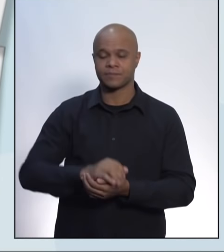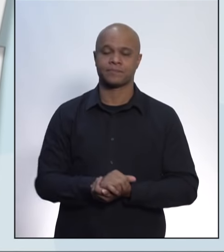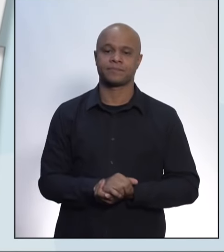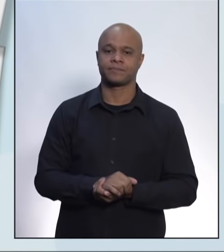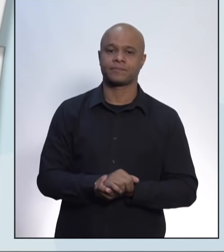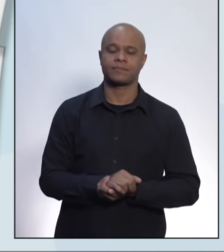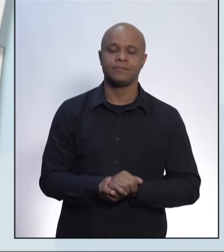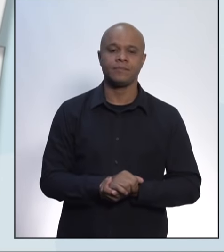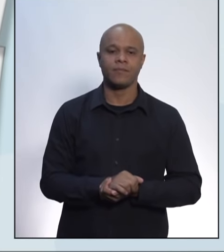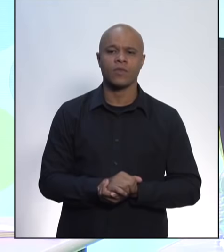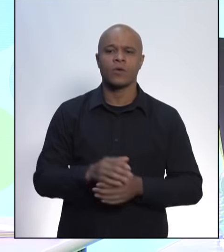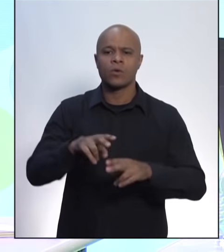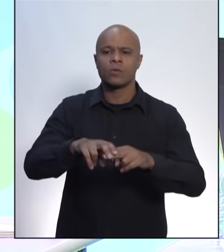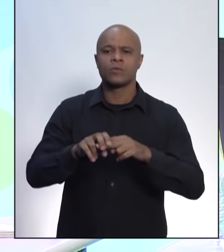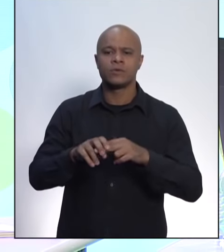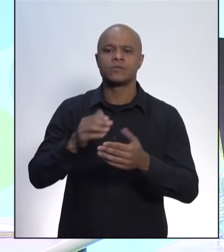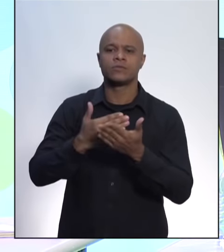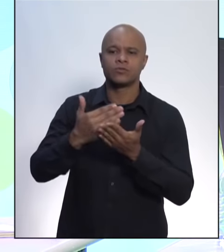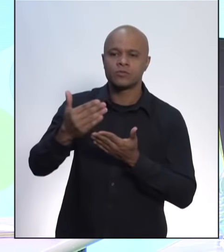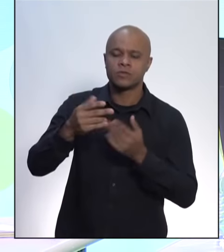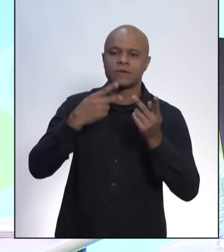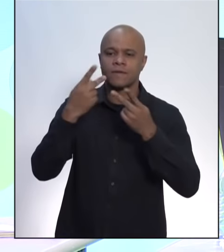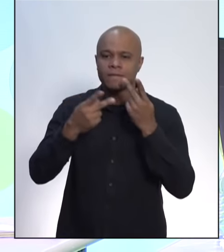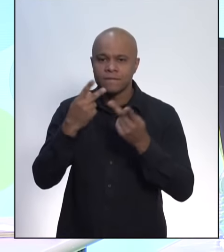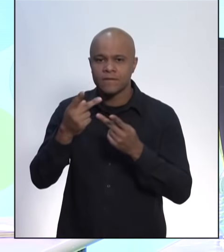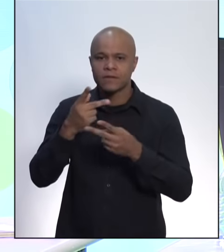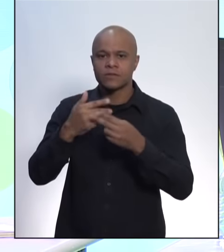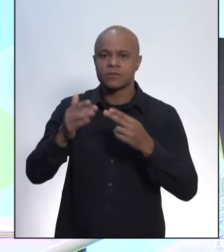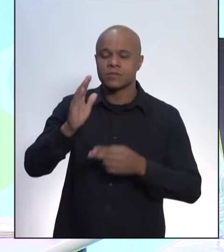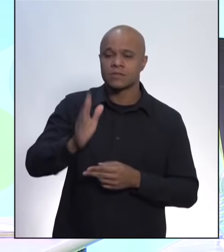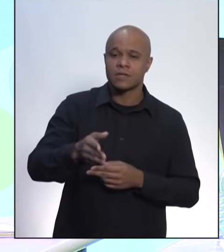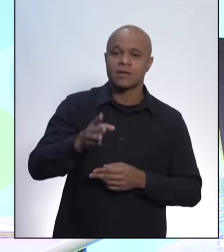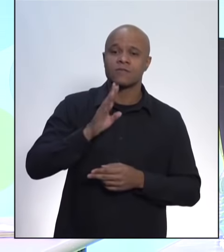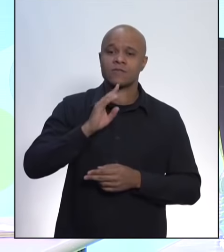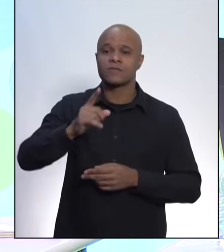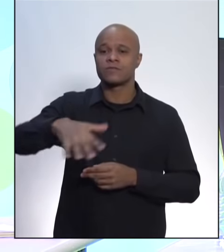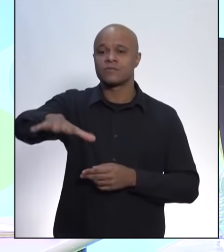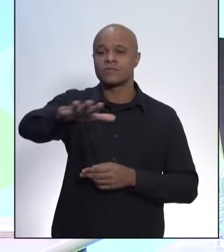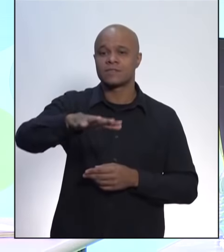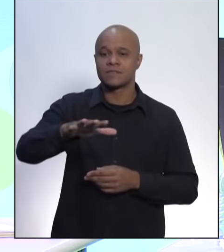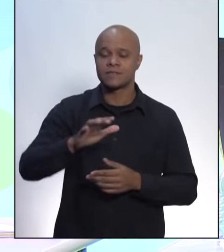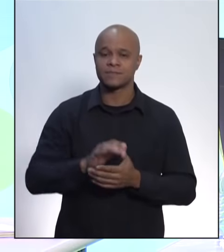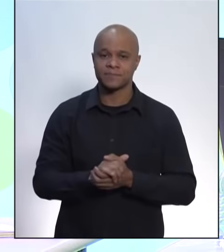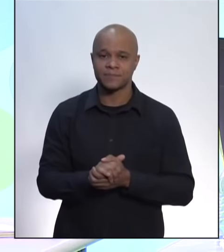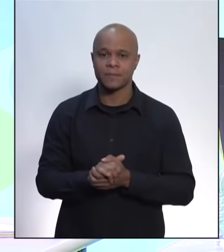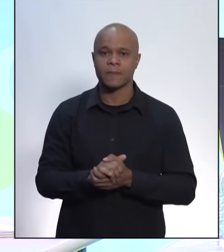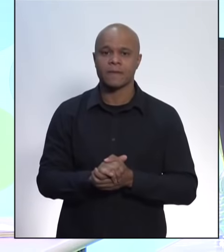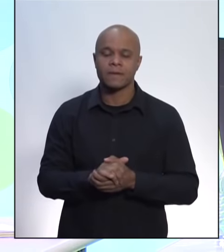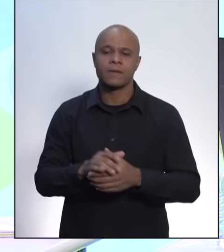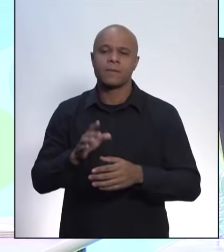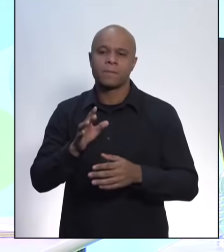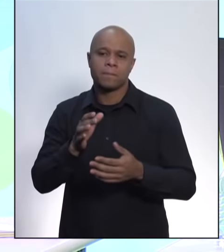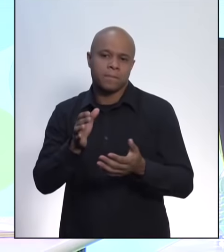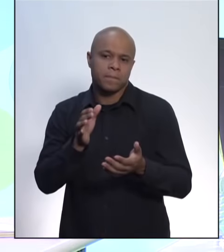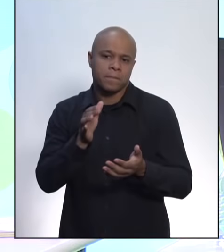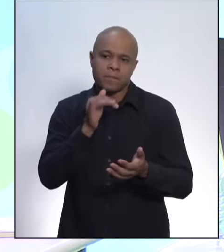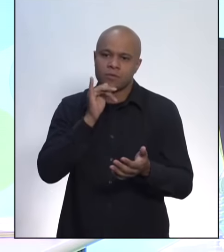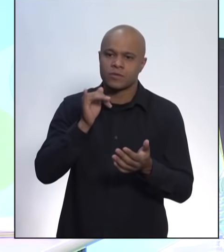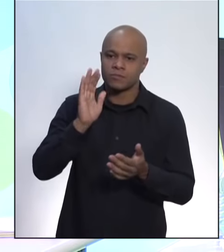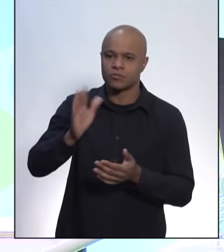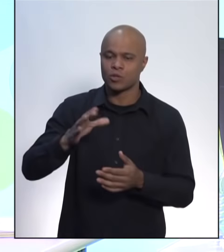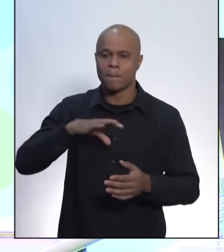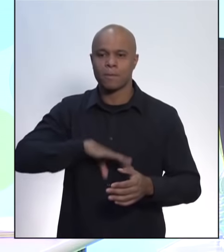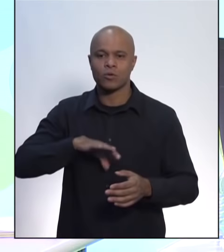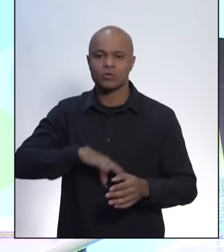site por isso que eu comecei com um levantamento do que vocês já conhecem vocês já conhecem em português agora nós vamos